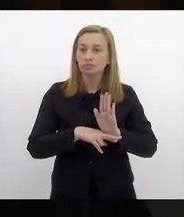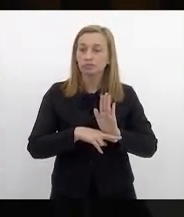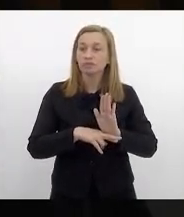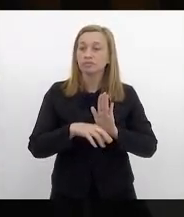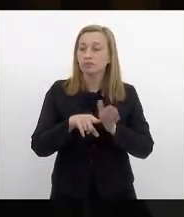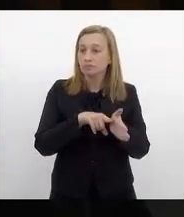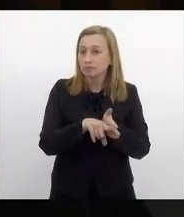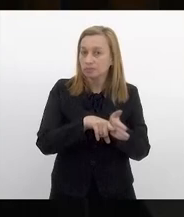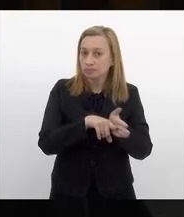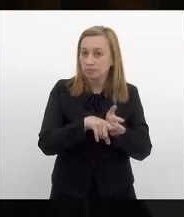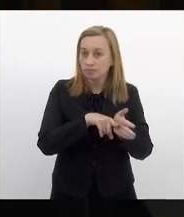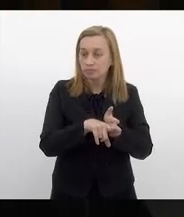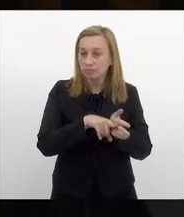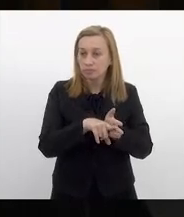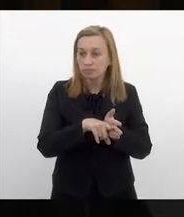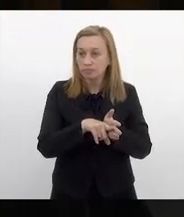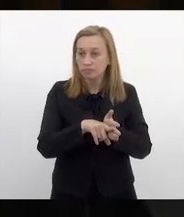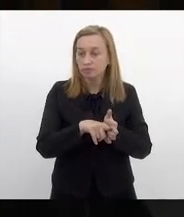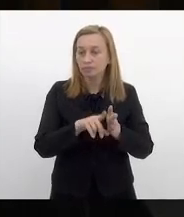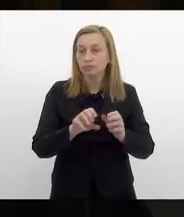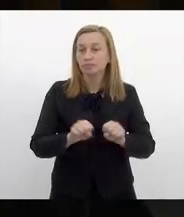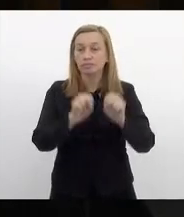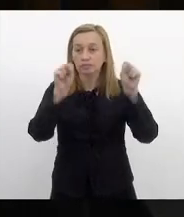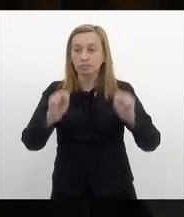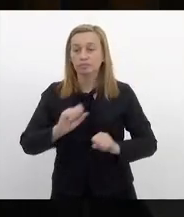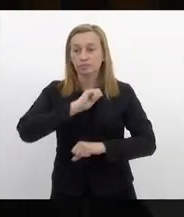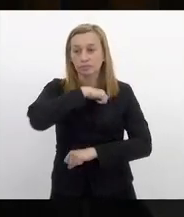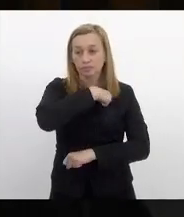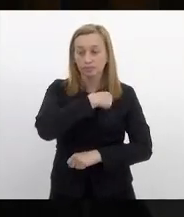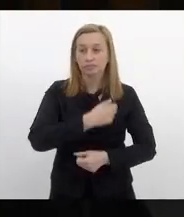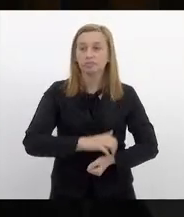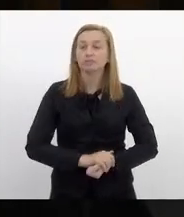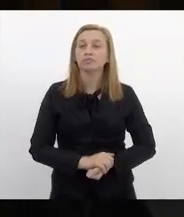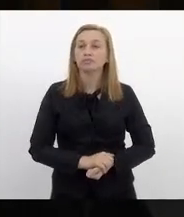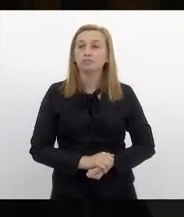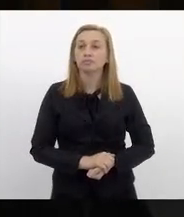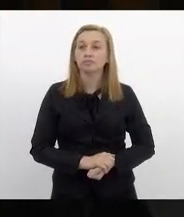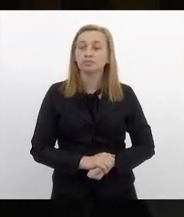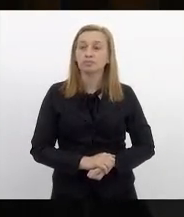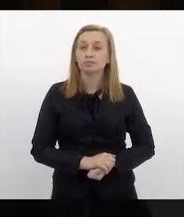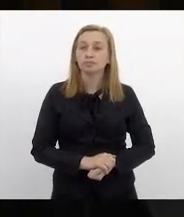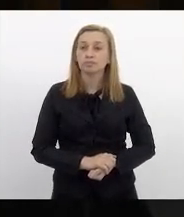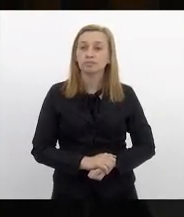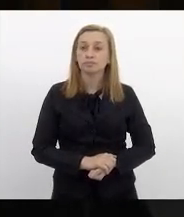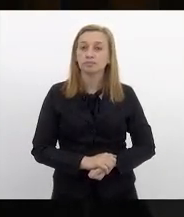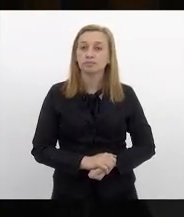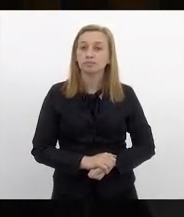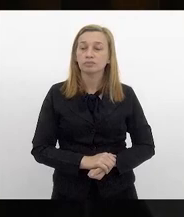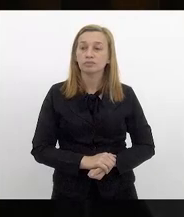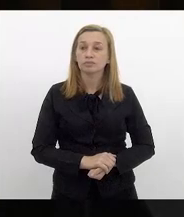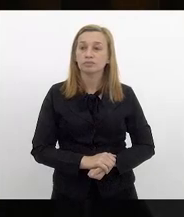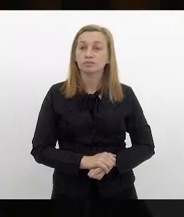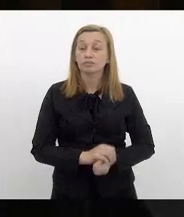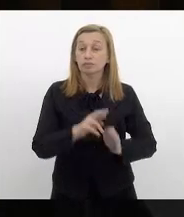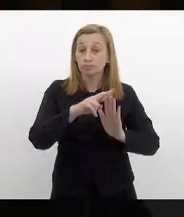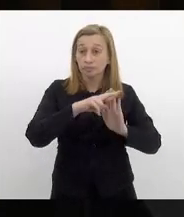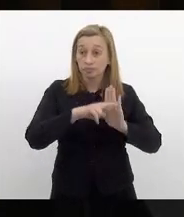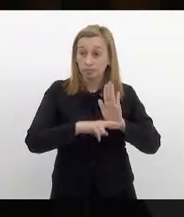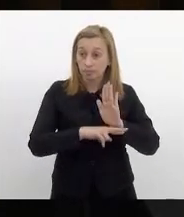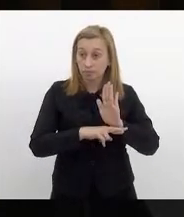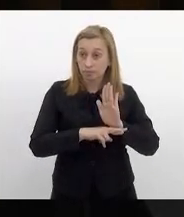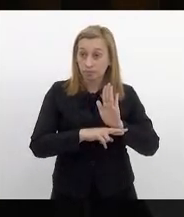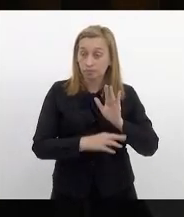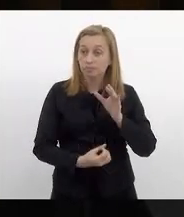no âmbito do regime de recuperação fiscal, para instituir regras